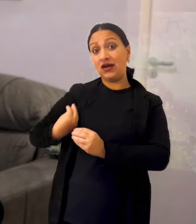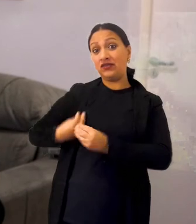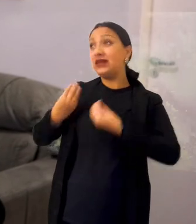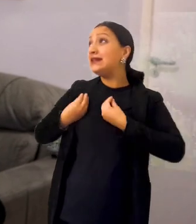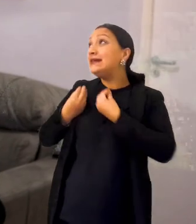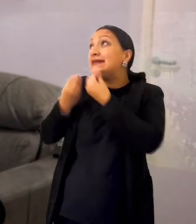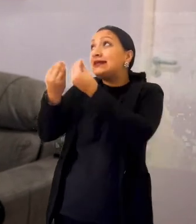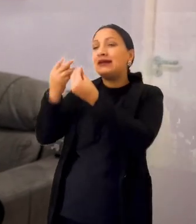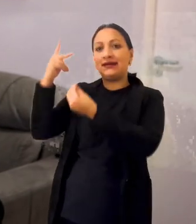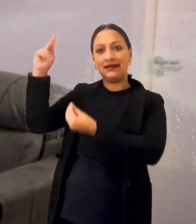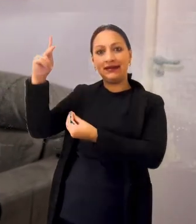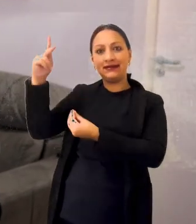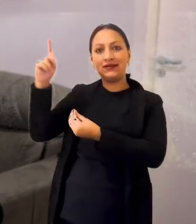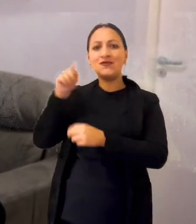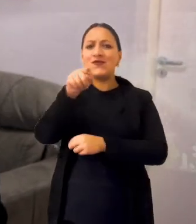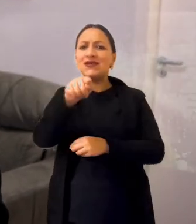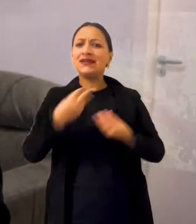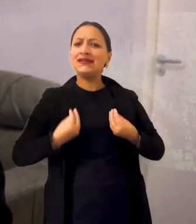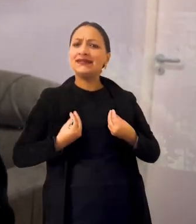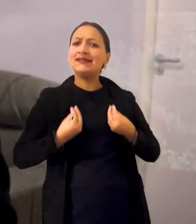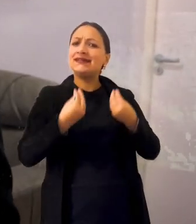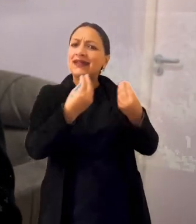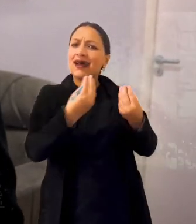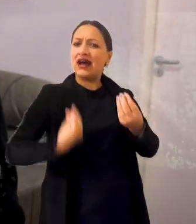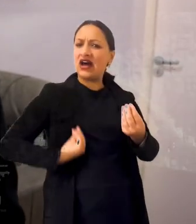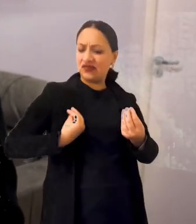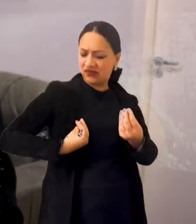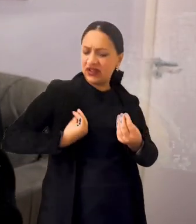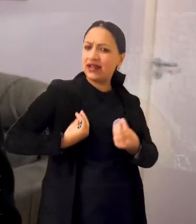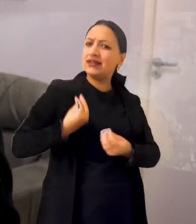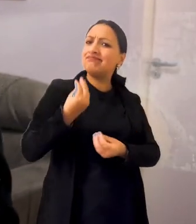nossa vida entregue a Ele. Entrega a tua vida e teu coração a